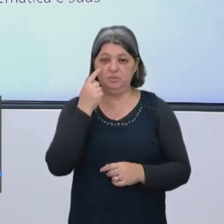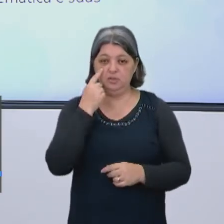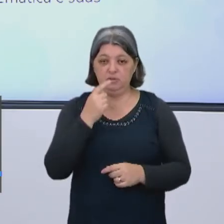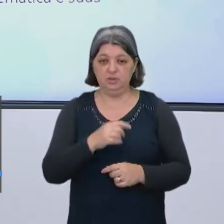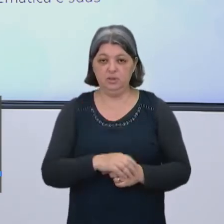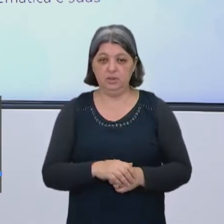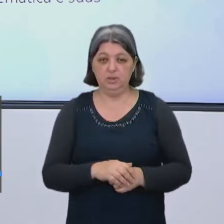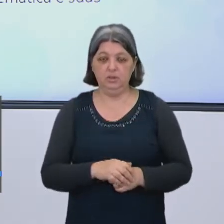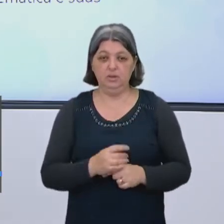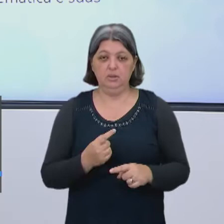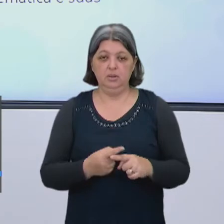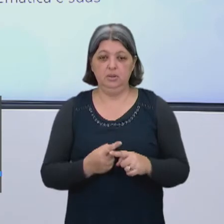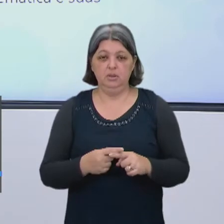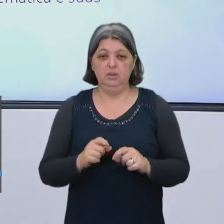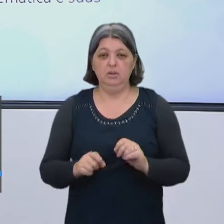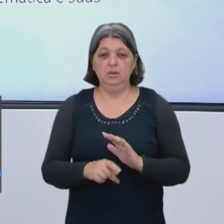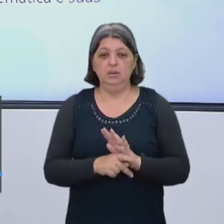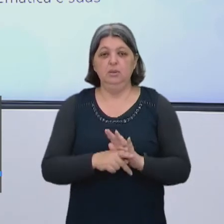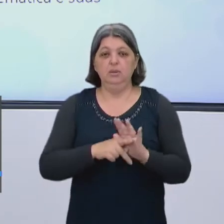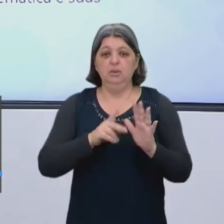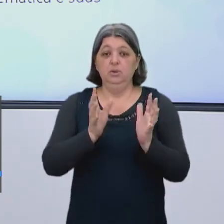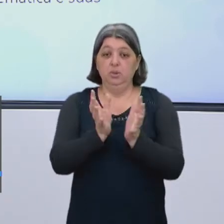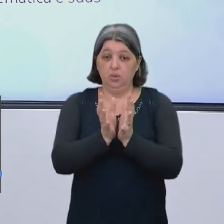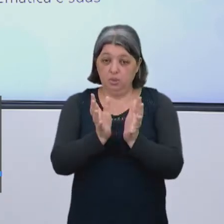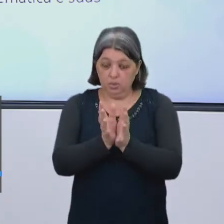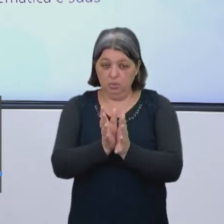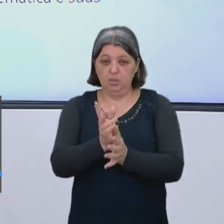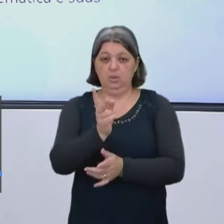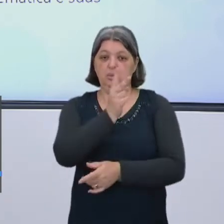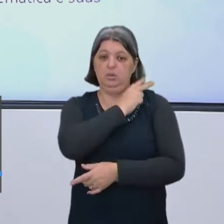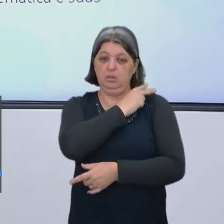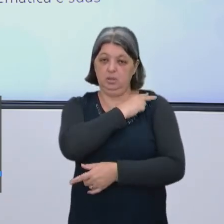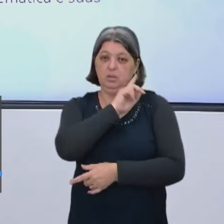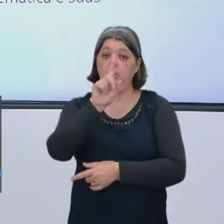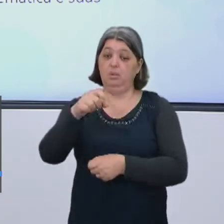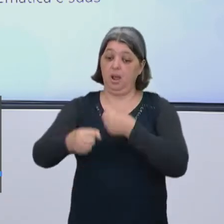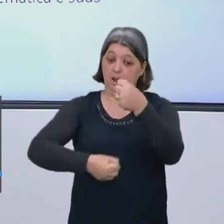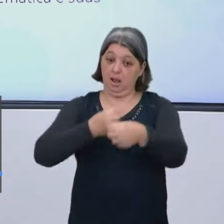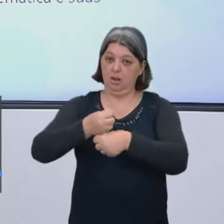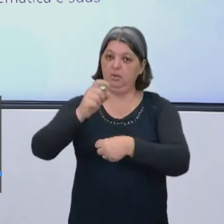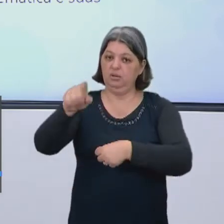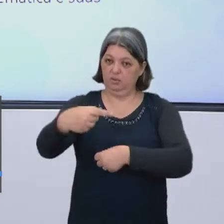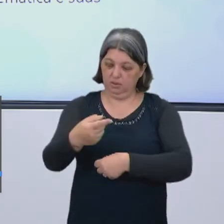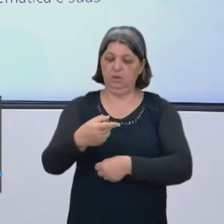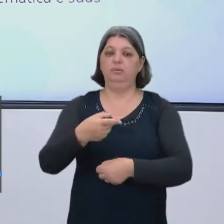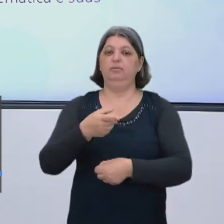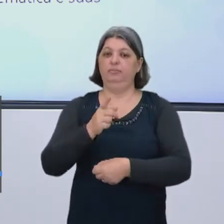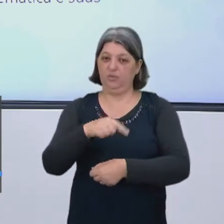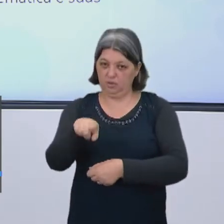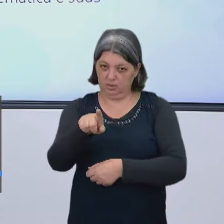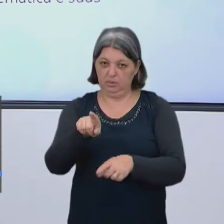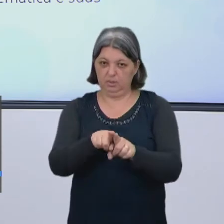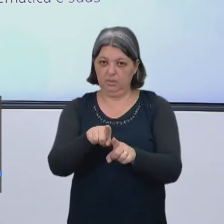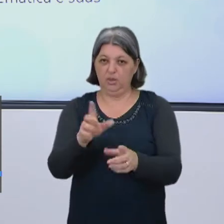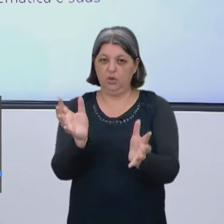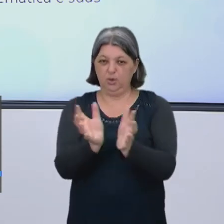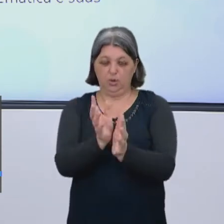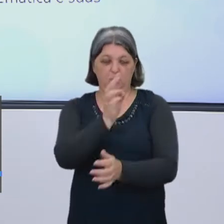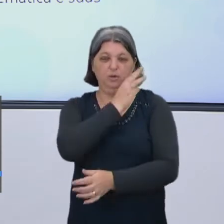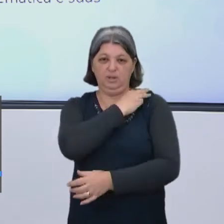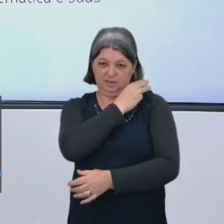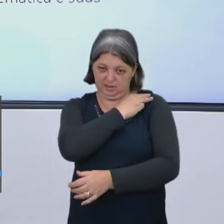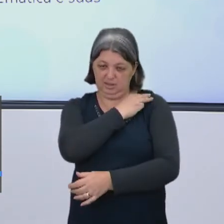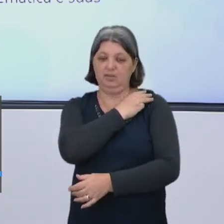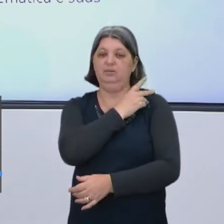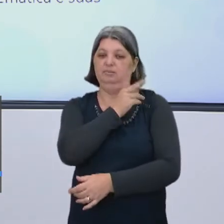especificamente aí para a segunda série do ensino médio, o ano que vem a terceira série vai entrar com esses aprofundamentos, Vocês, que serão terceira série